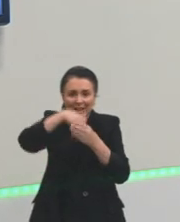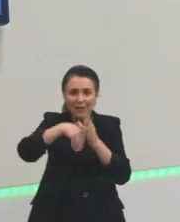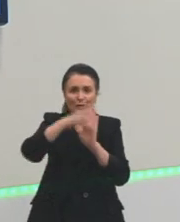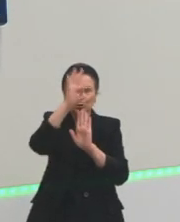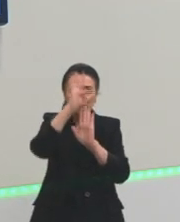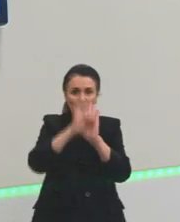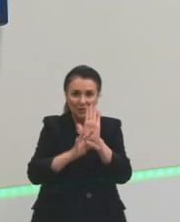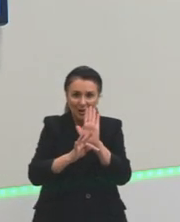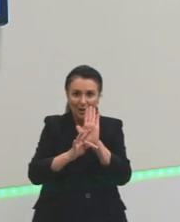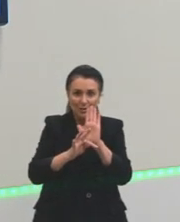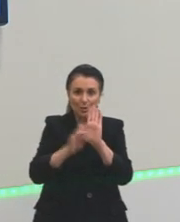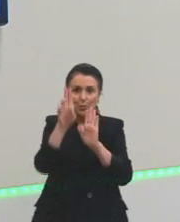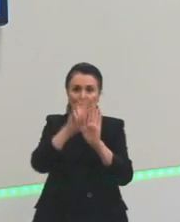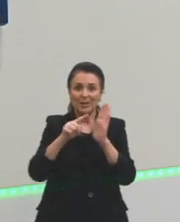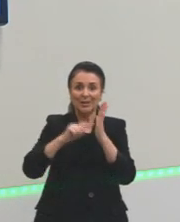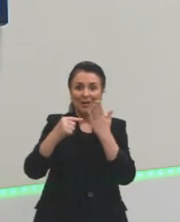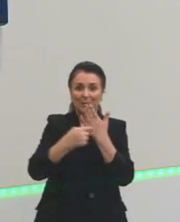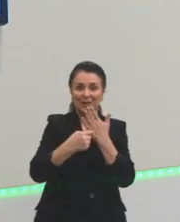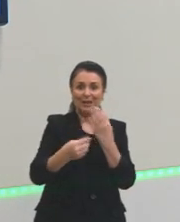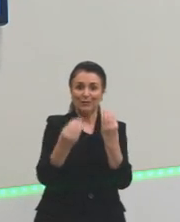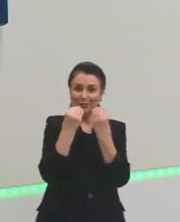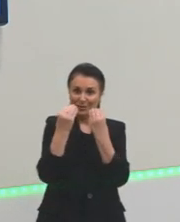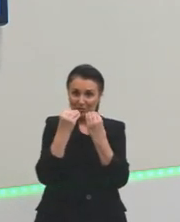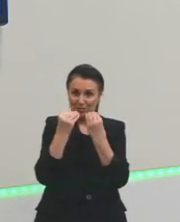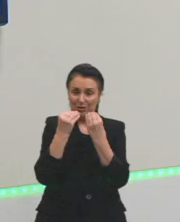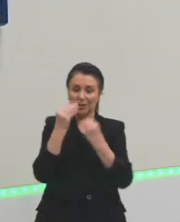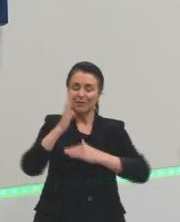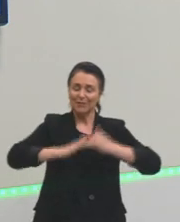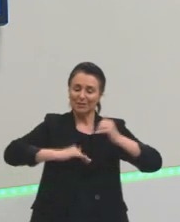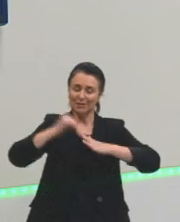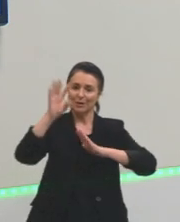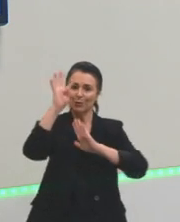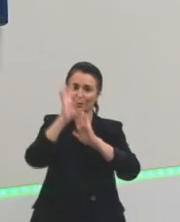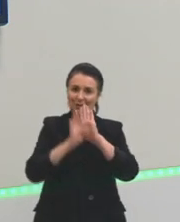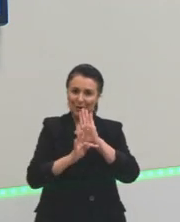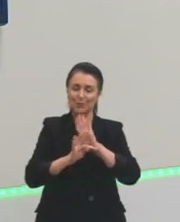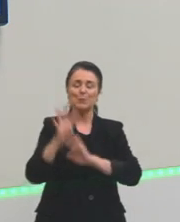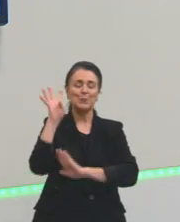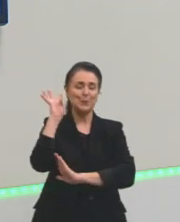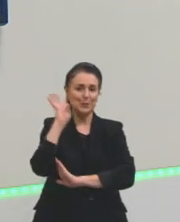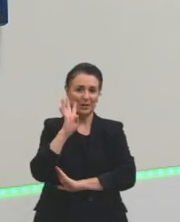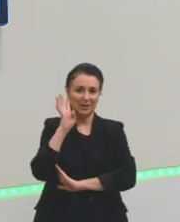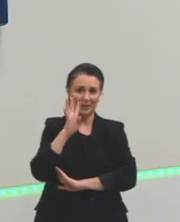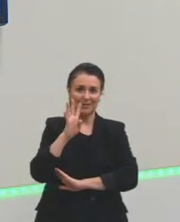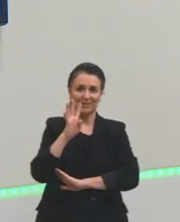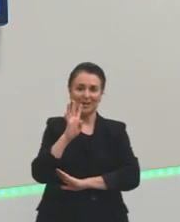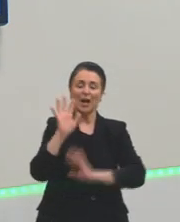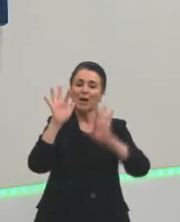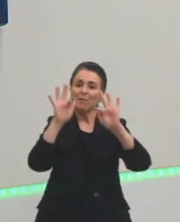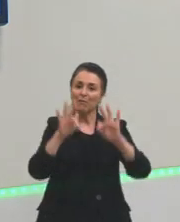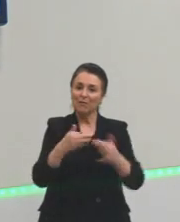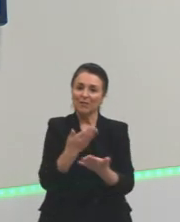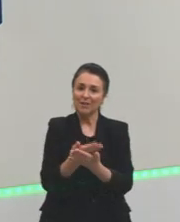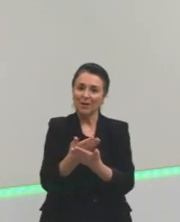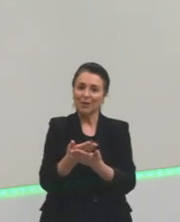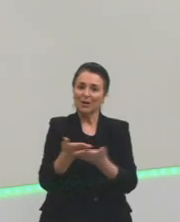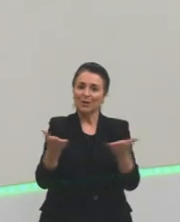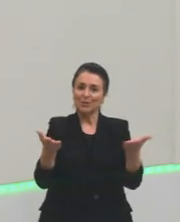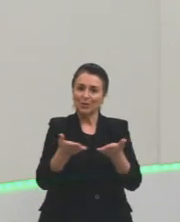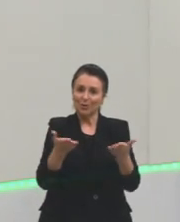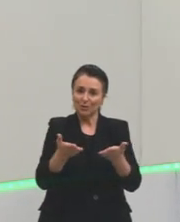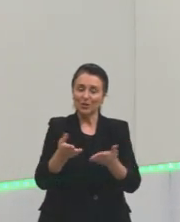sanduíche não esquecer e construir esse texto muito bem disposto certo e encerrando a nossa aula de hoje